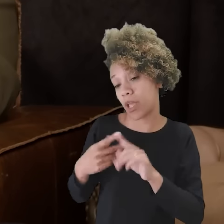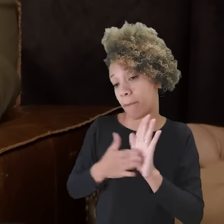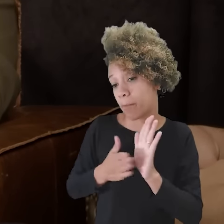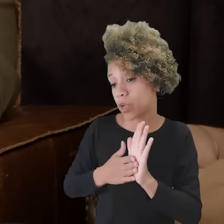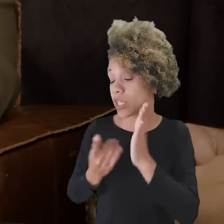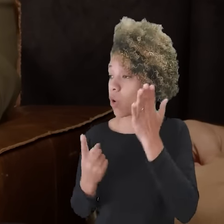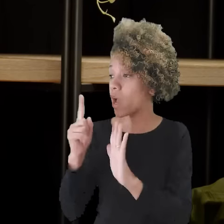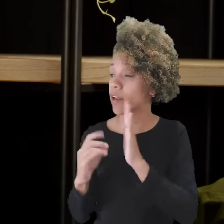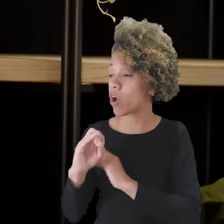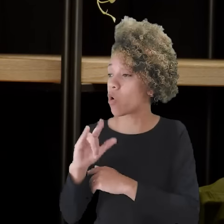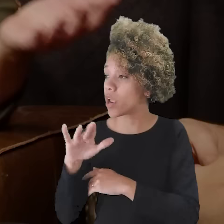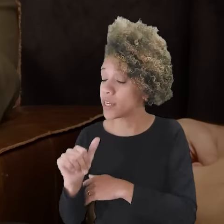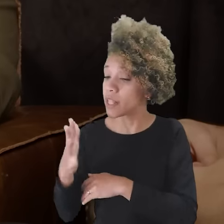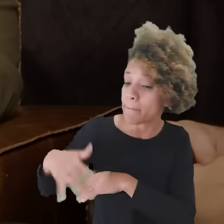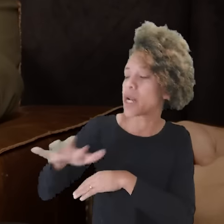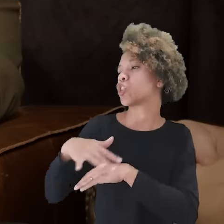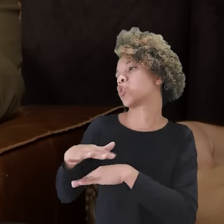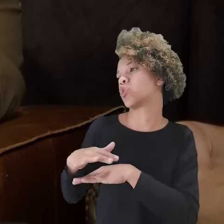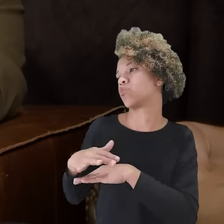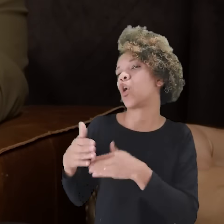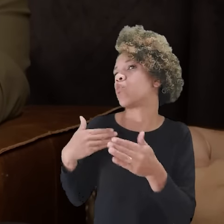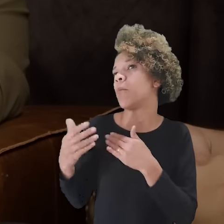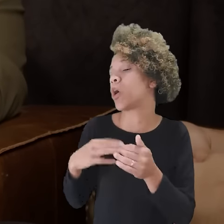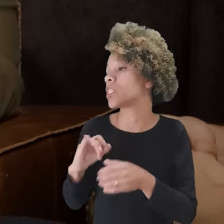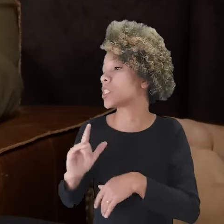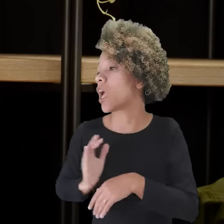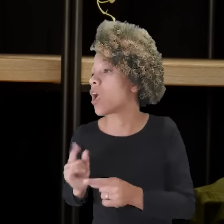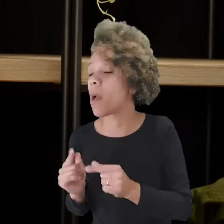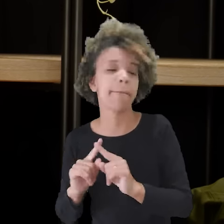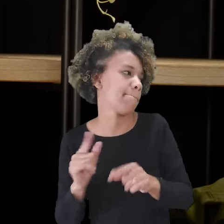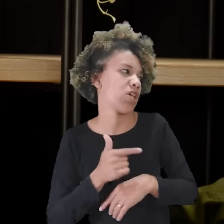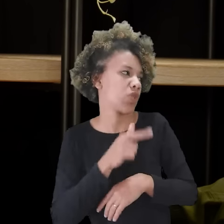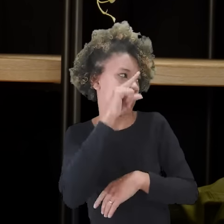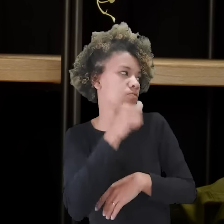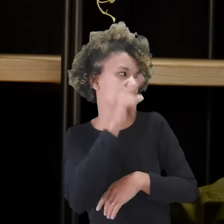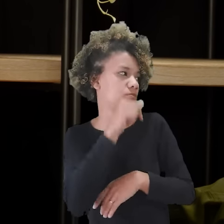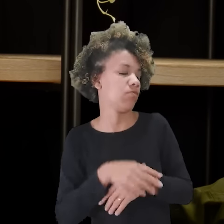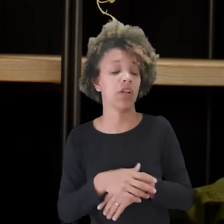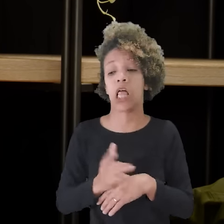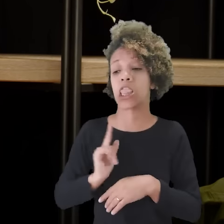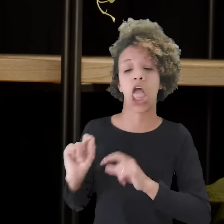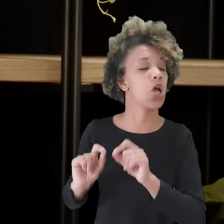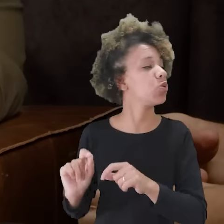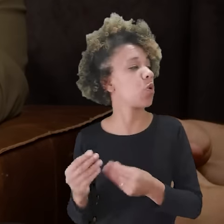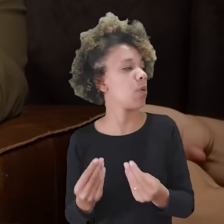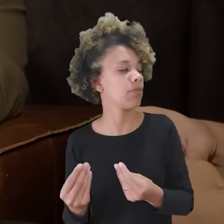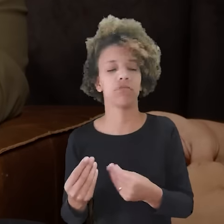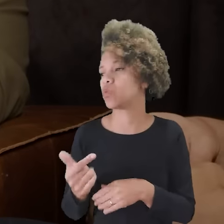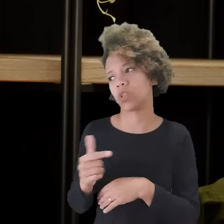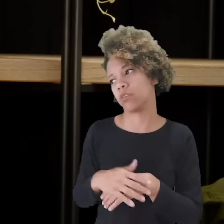de Olinda que o carnaval povo seja pra todos tu é milionário mas não tem um Luciano Huck da igreja como é que funciona